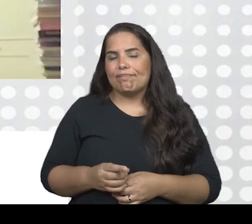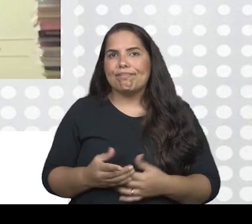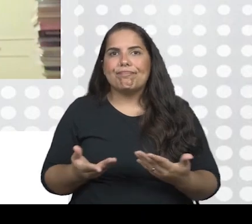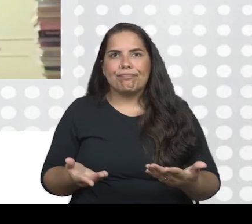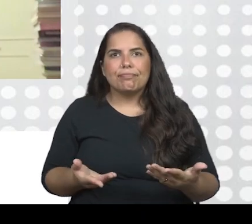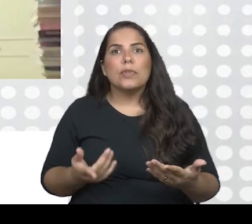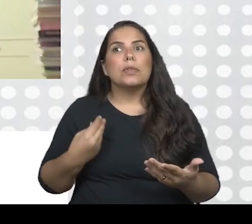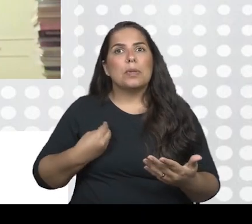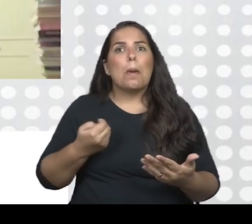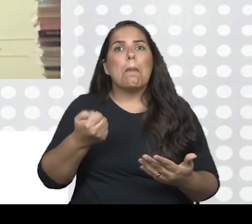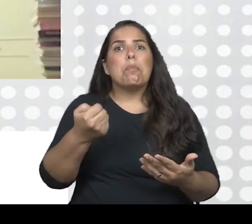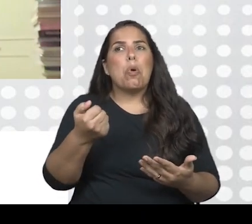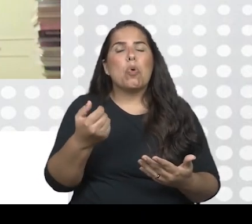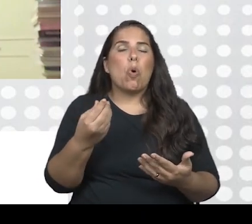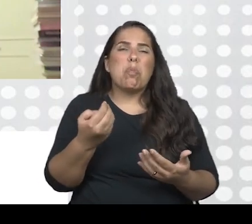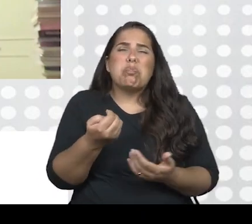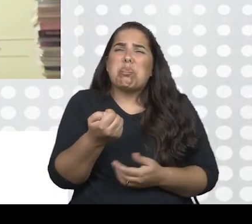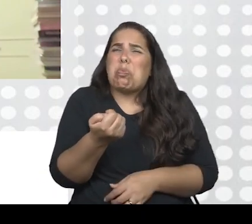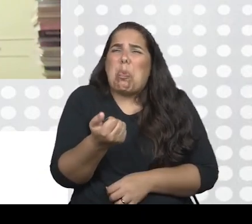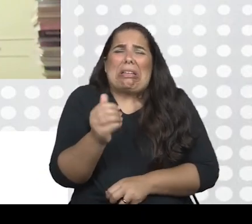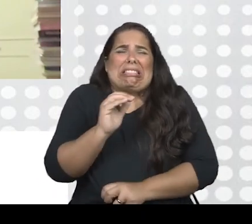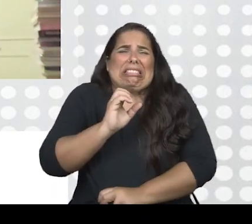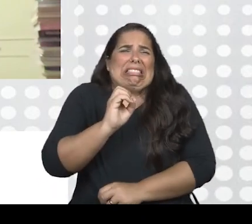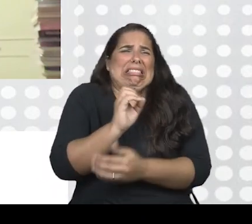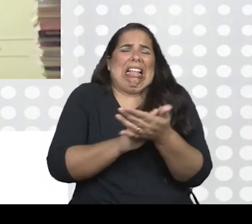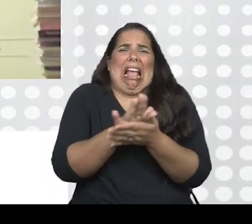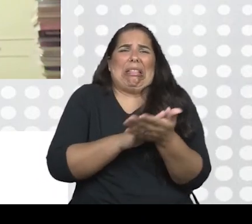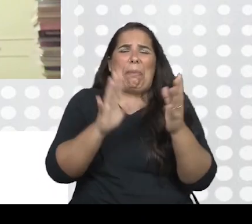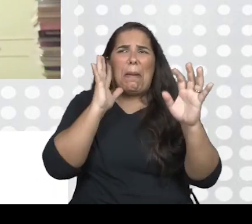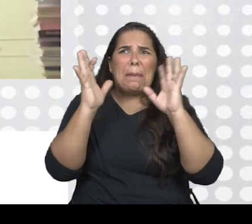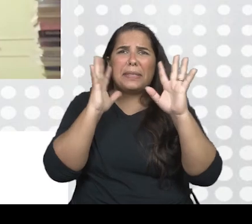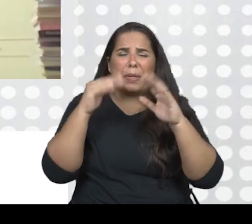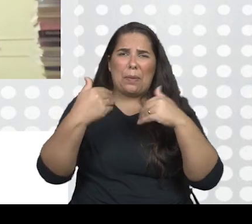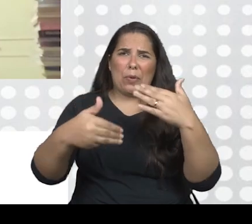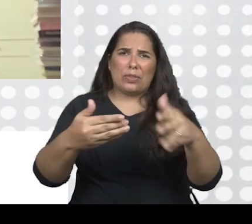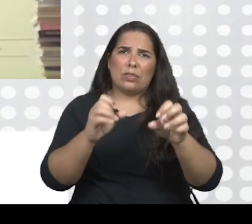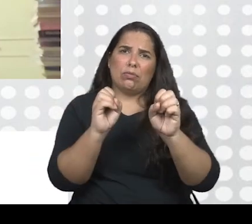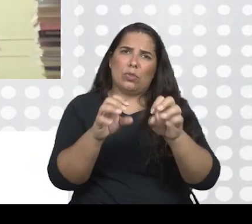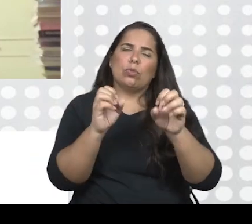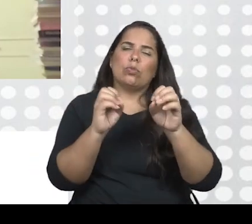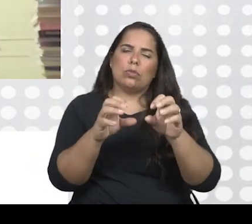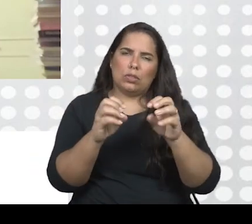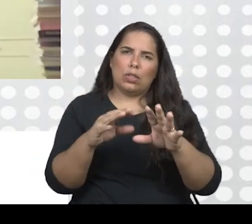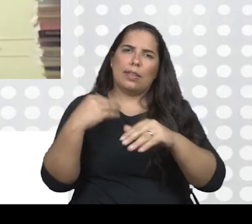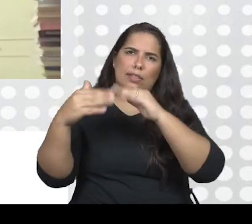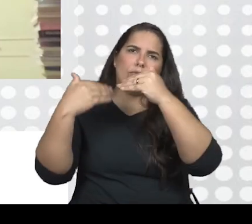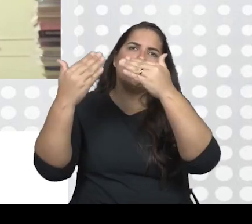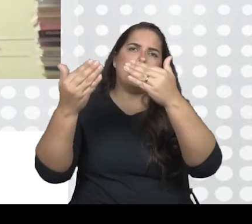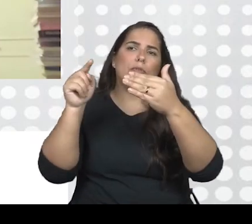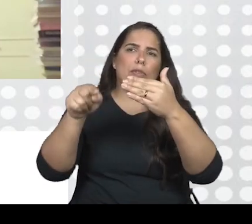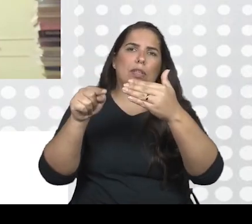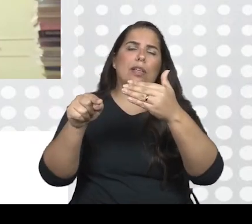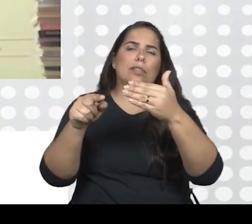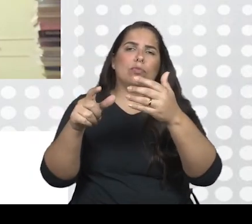seja, contribuem pouco ou muito pouco ou nada para pensar o processo educacional e de desenvolvimento